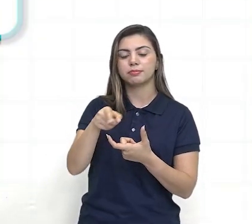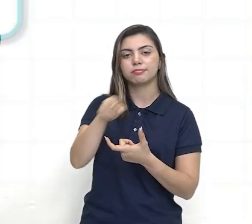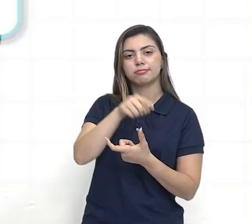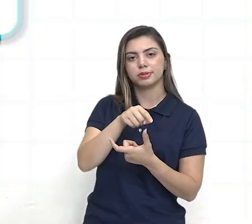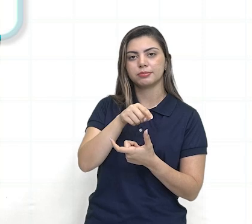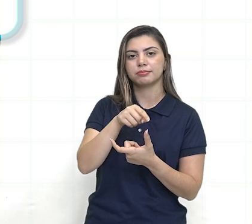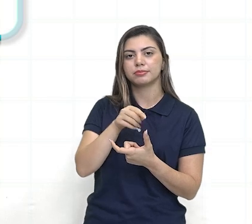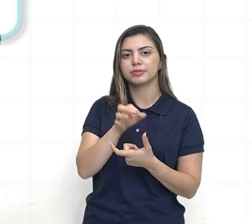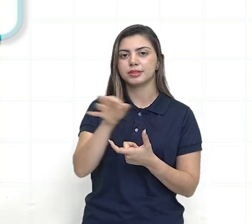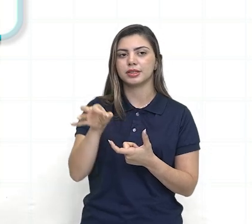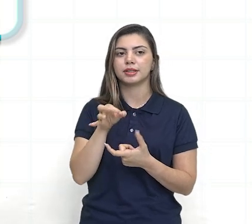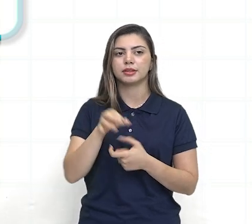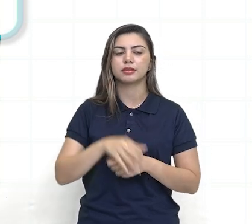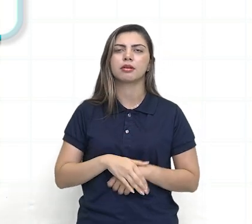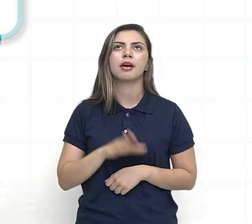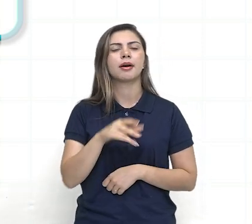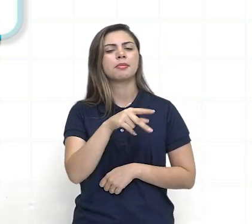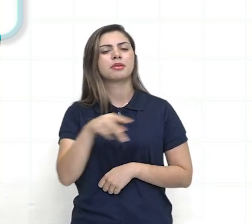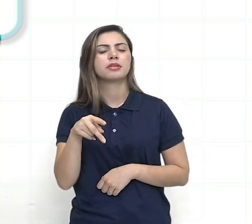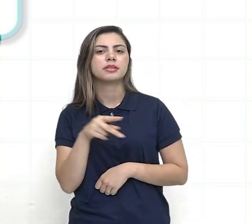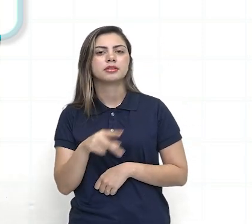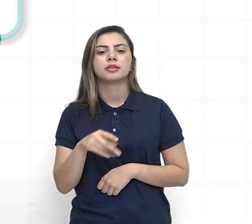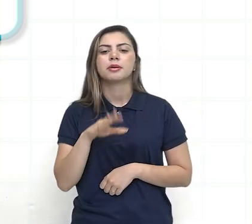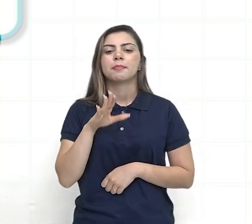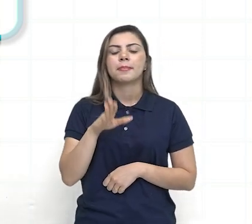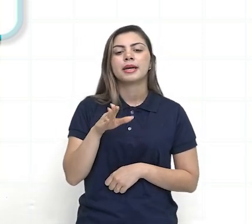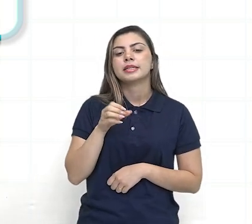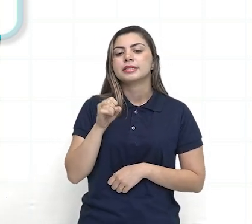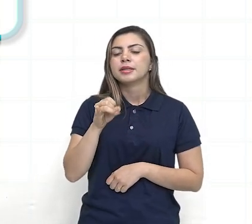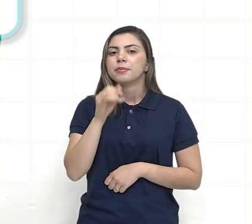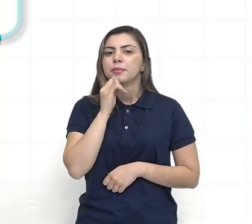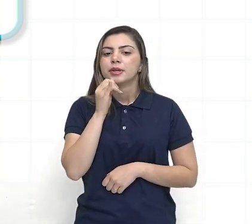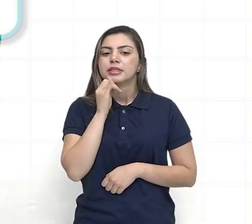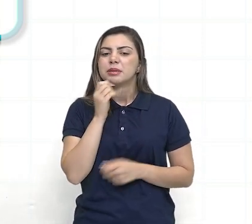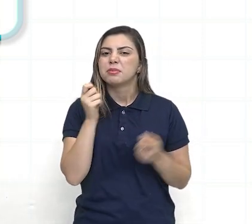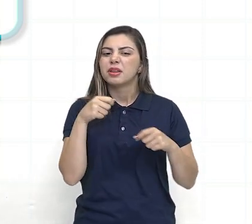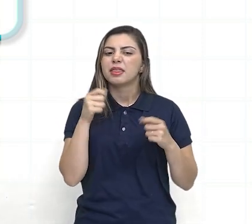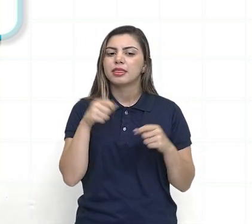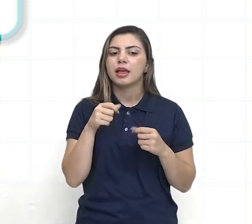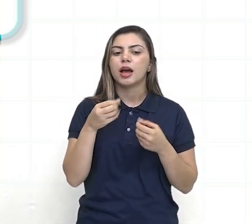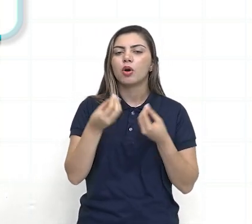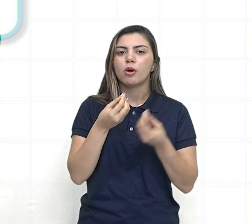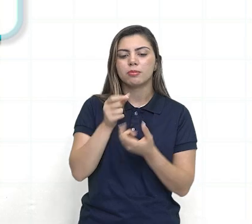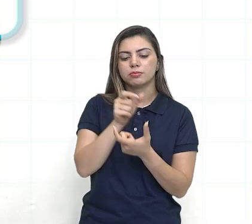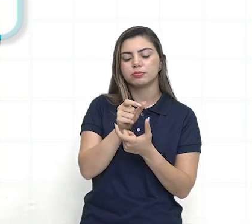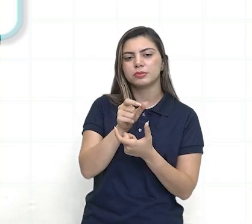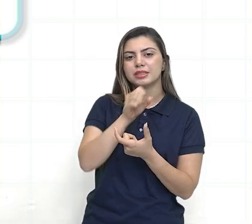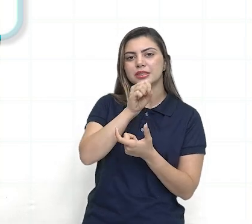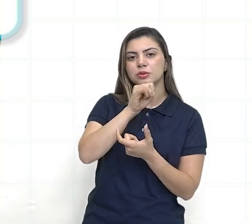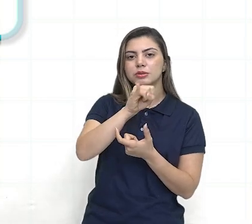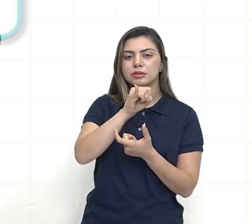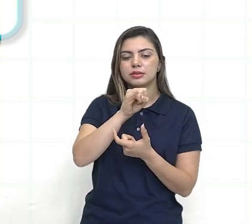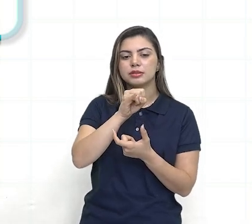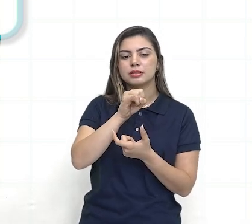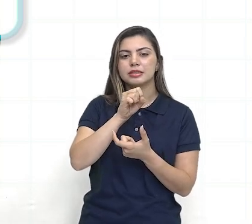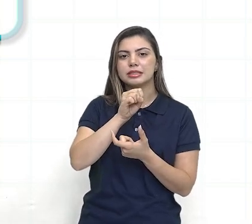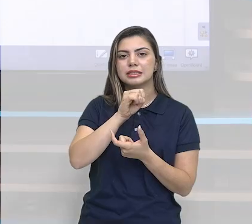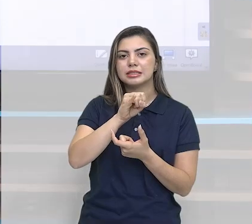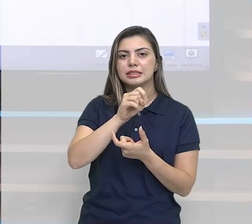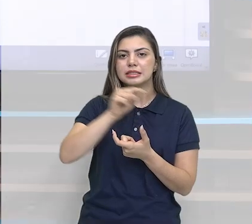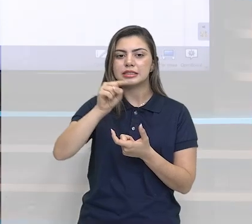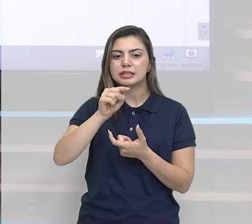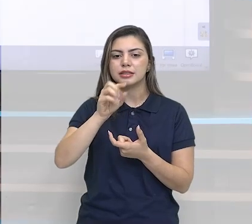antepenúltima. Certo? Ah, professora, e será que eu não poderia deslocar para cá, para a última sílaba? Sabe